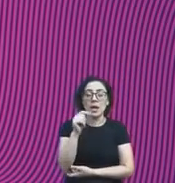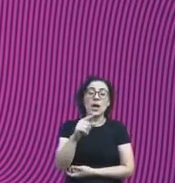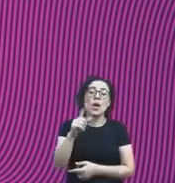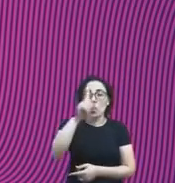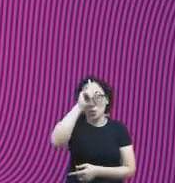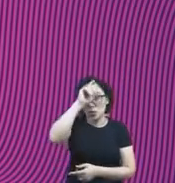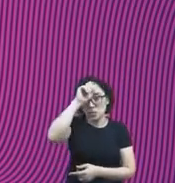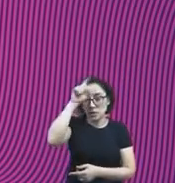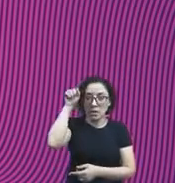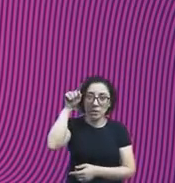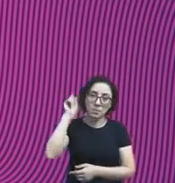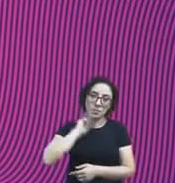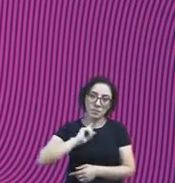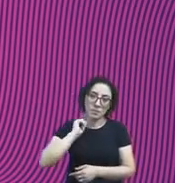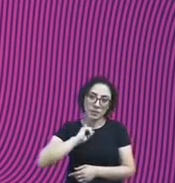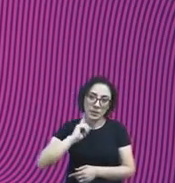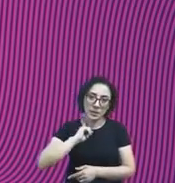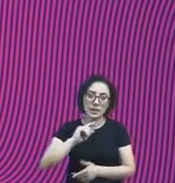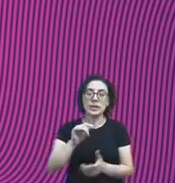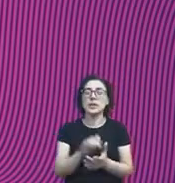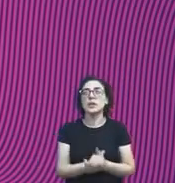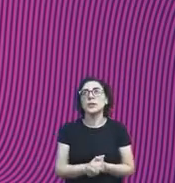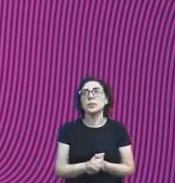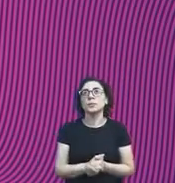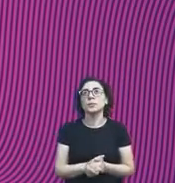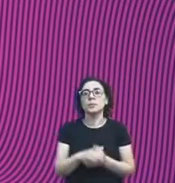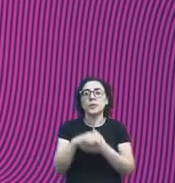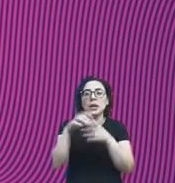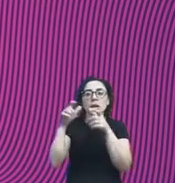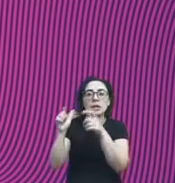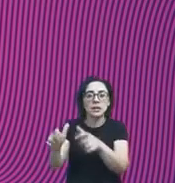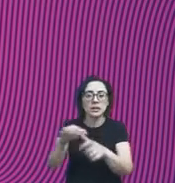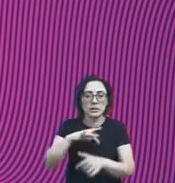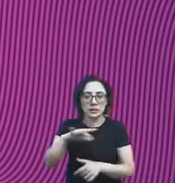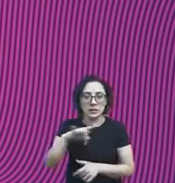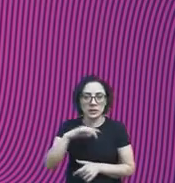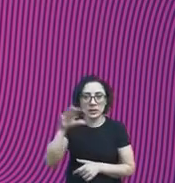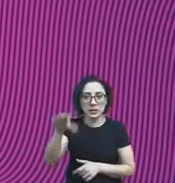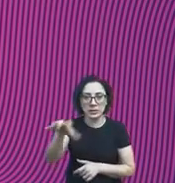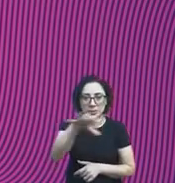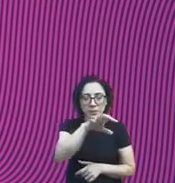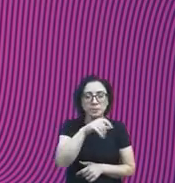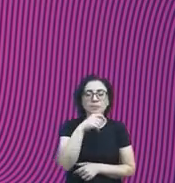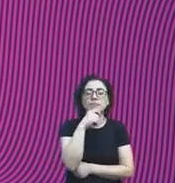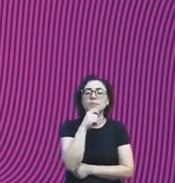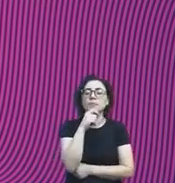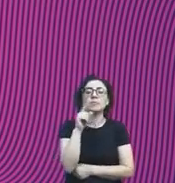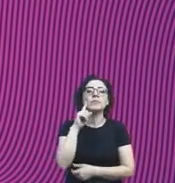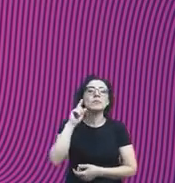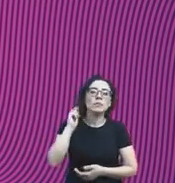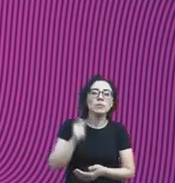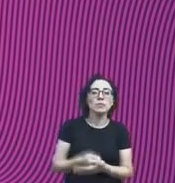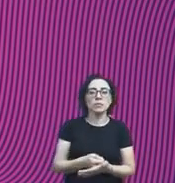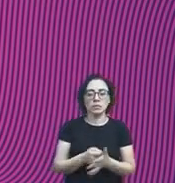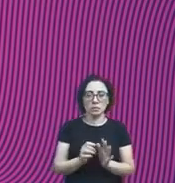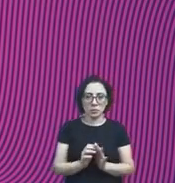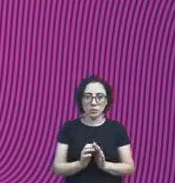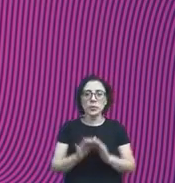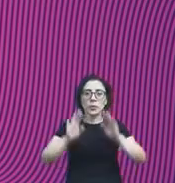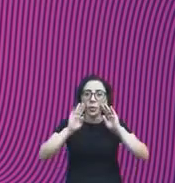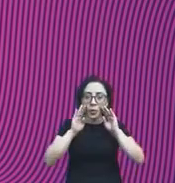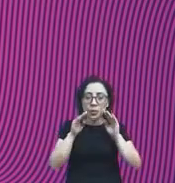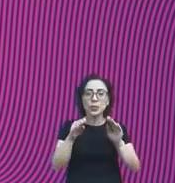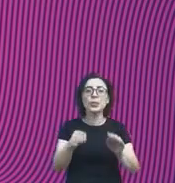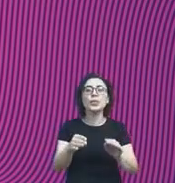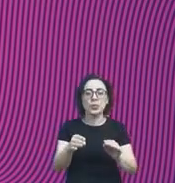toma a decisão, numa cidade extremamente industrial, de realmente trabalhar com foco também em